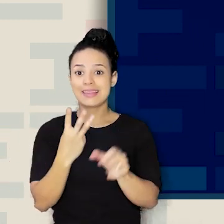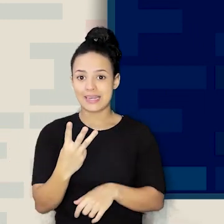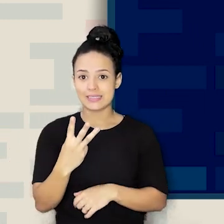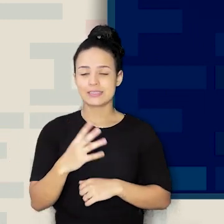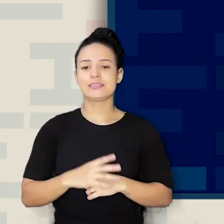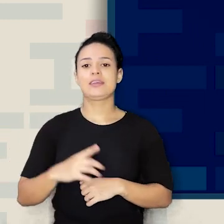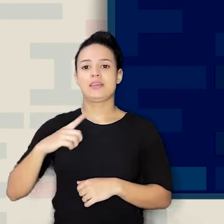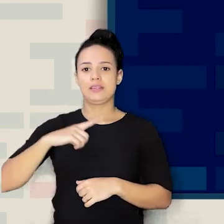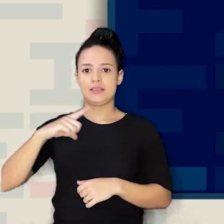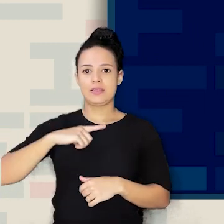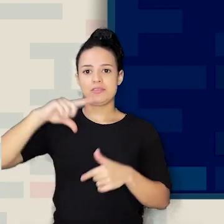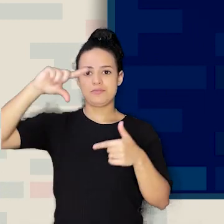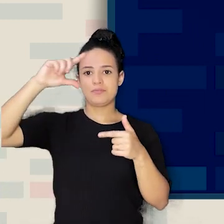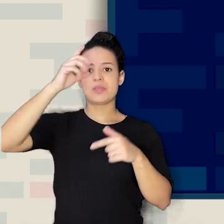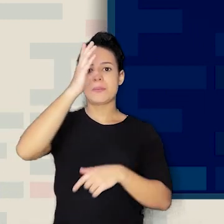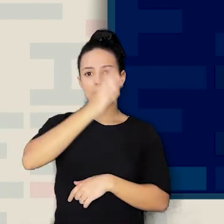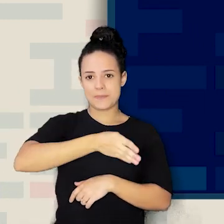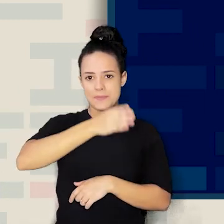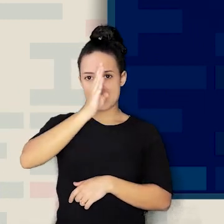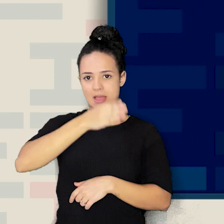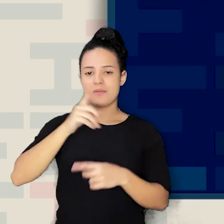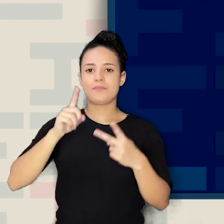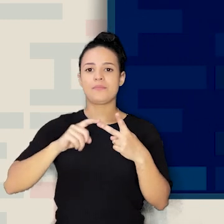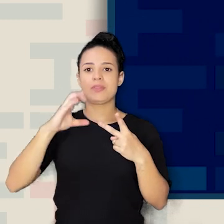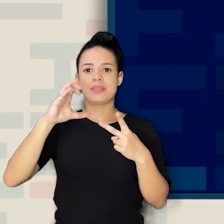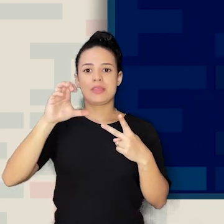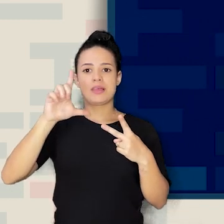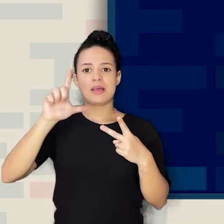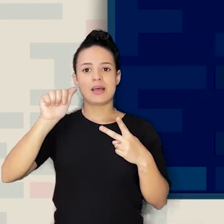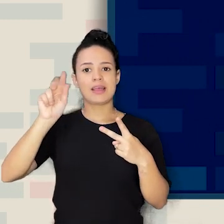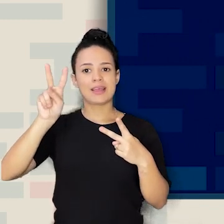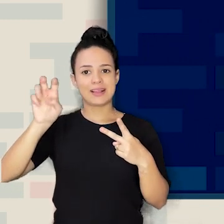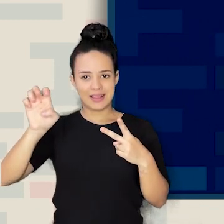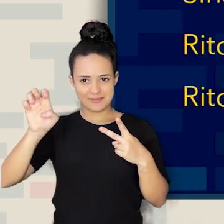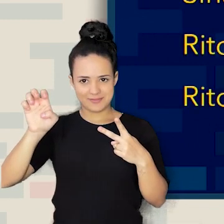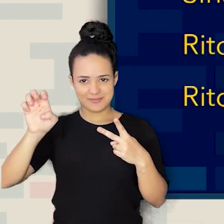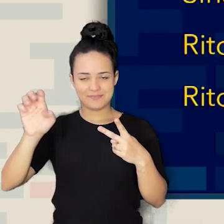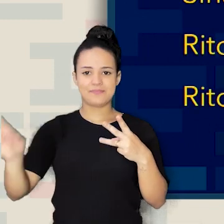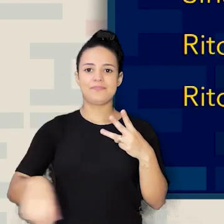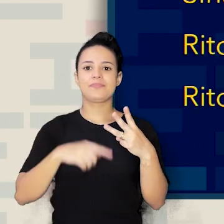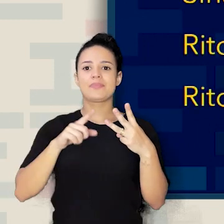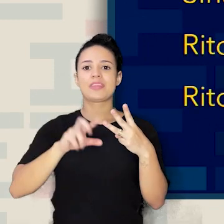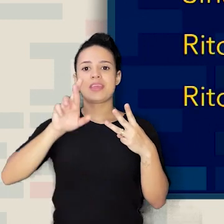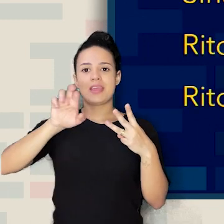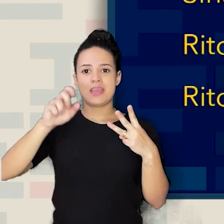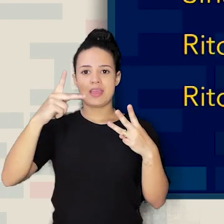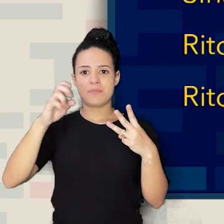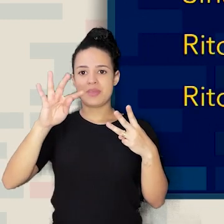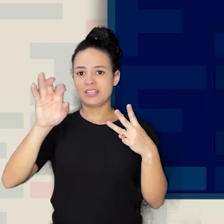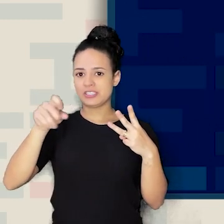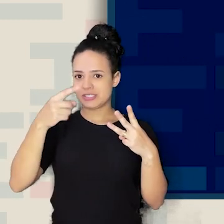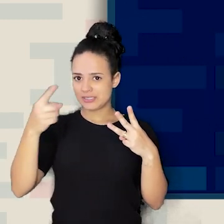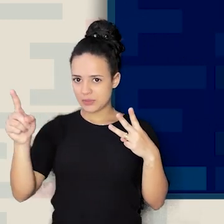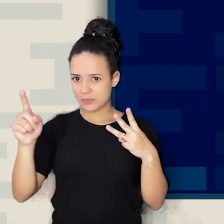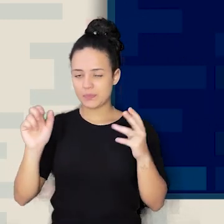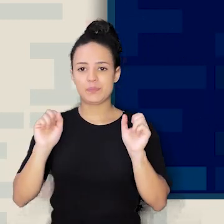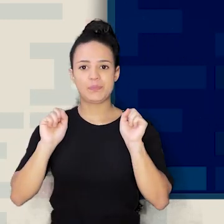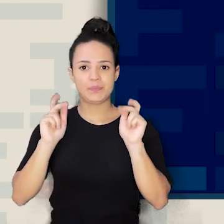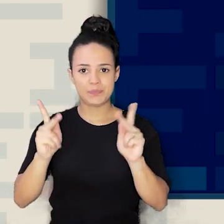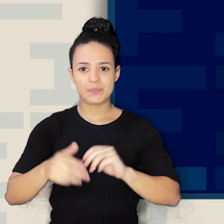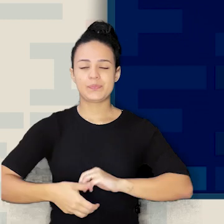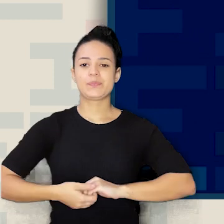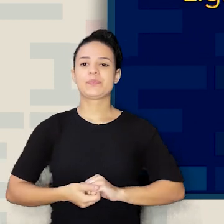A barra dupla final é formada apenas por 2. Então, a gente tem as barras, armadura de clave, sinal de repetição